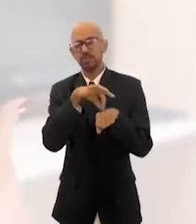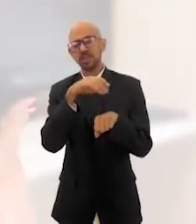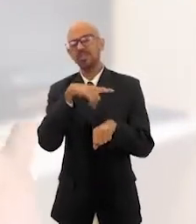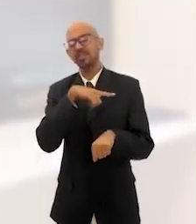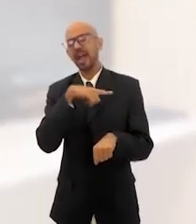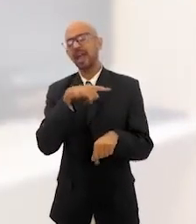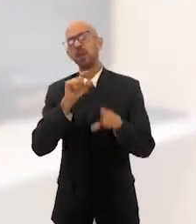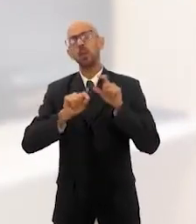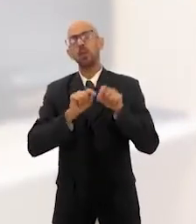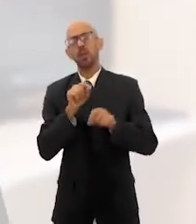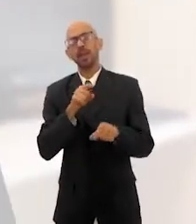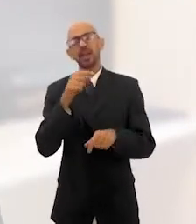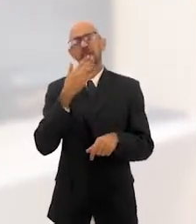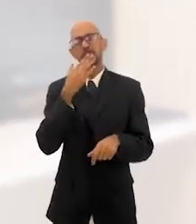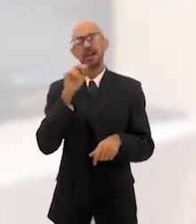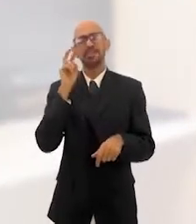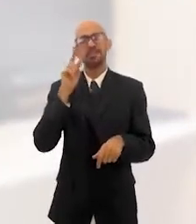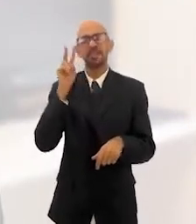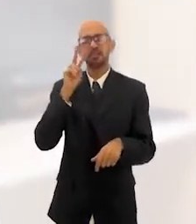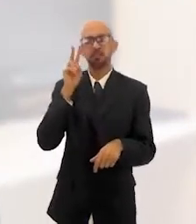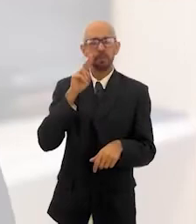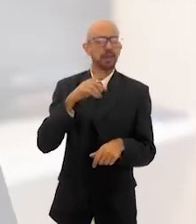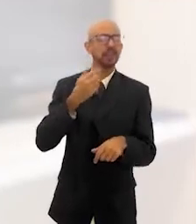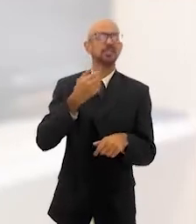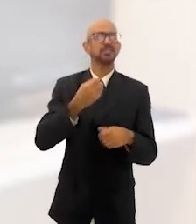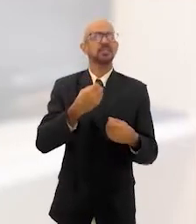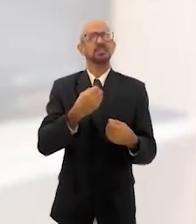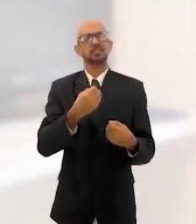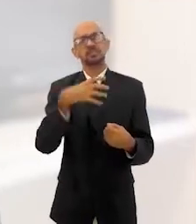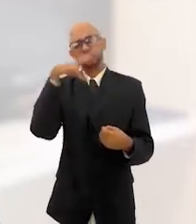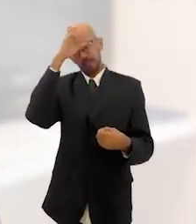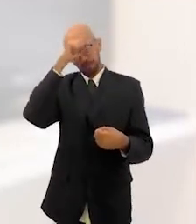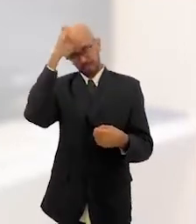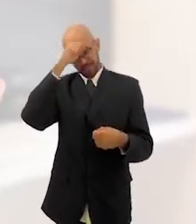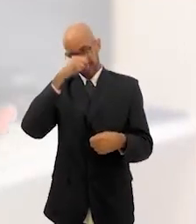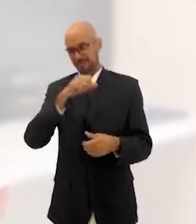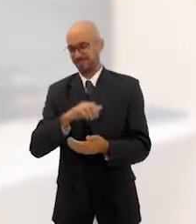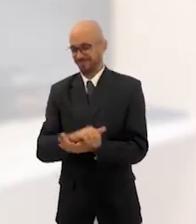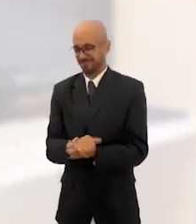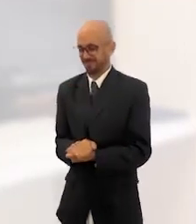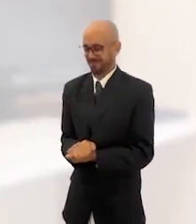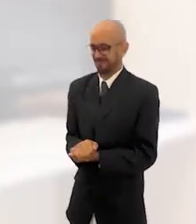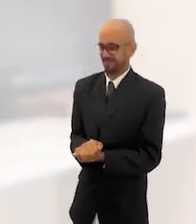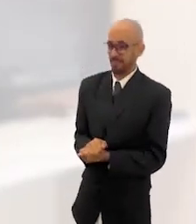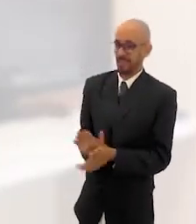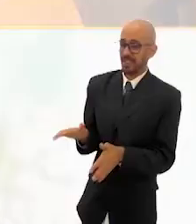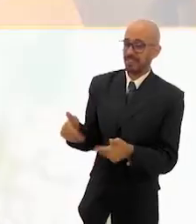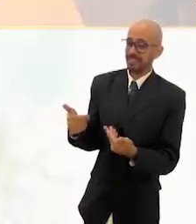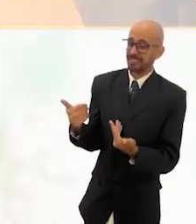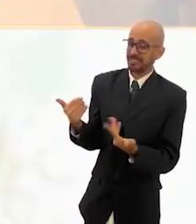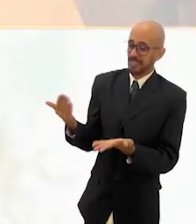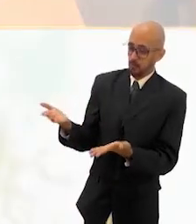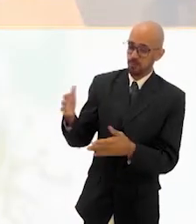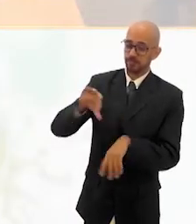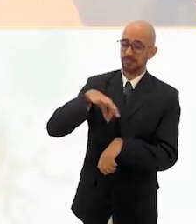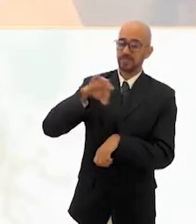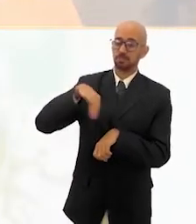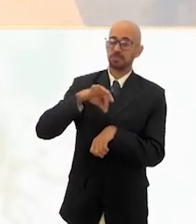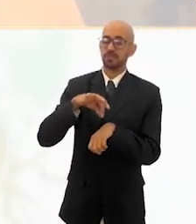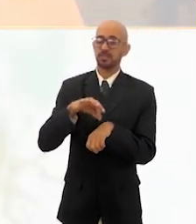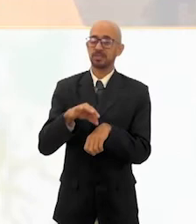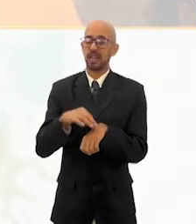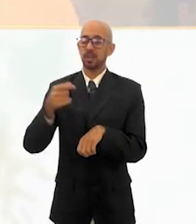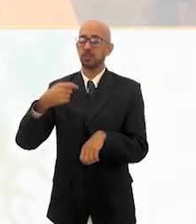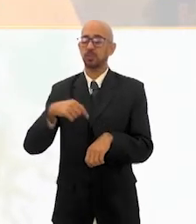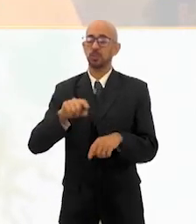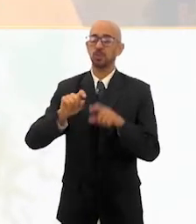do Espírito Santo? Quais são as lembranças? Quais são as lições? Vou deixar você falar. Espírito Santo, eu vou te